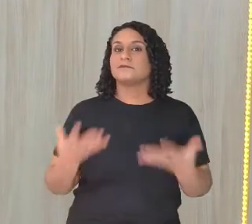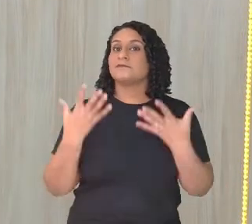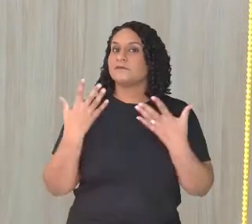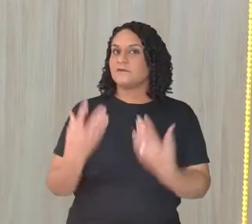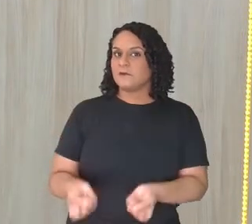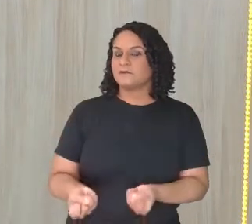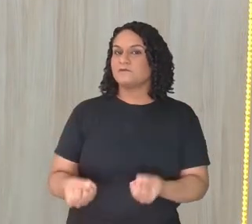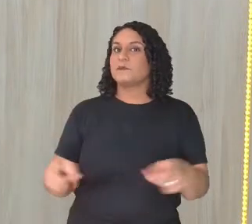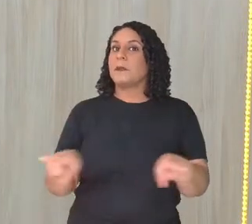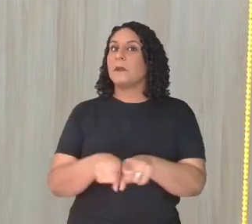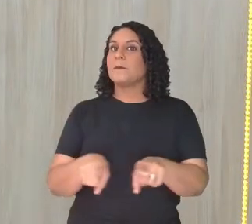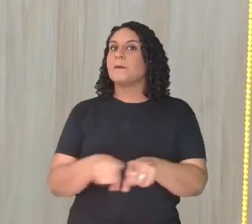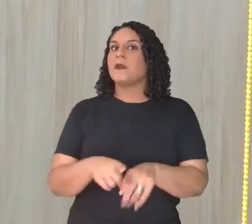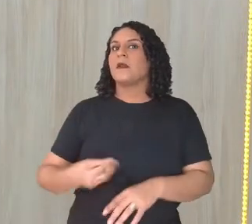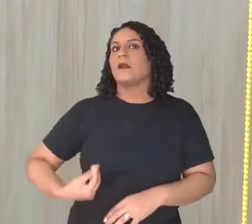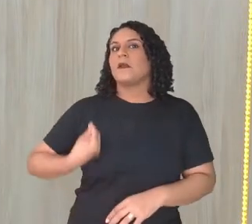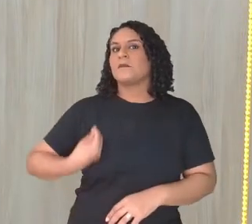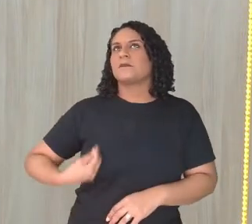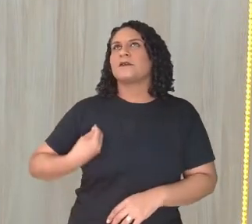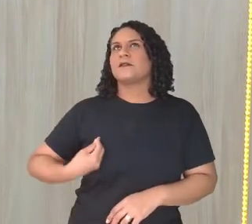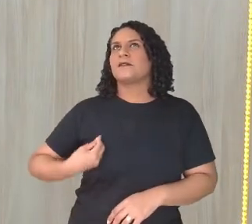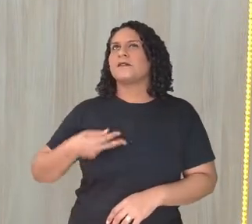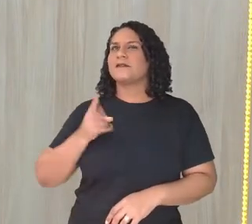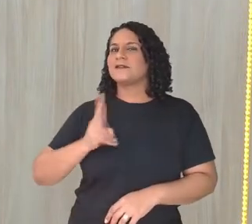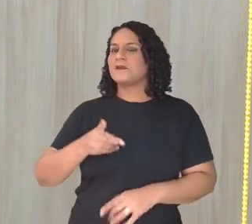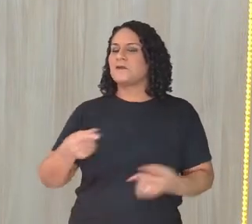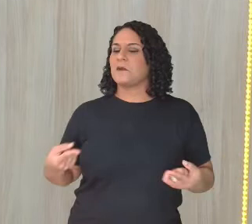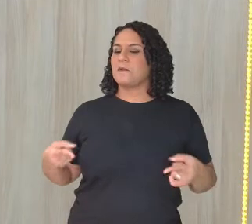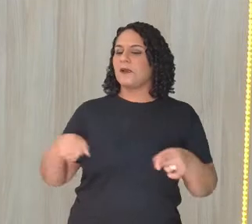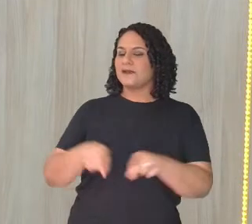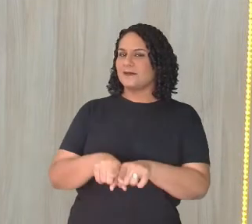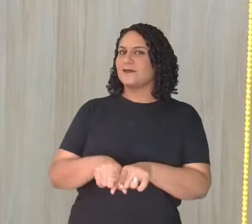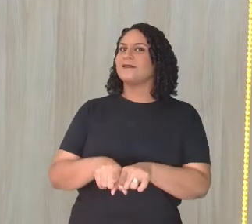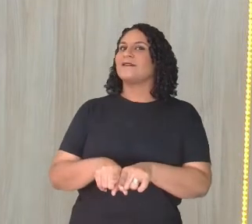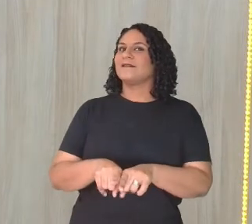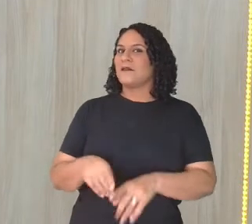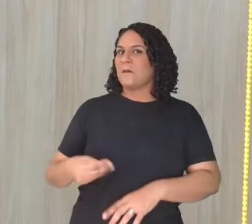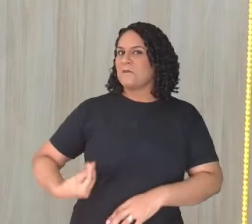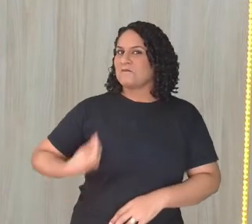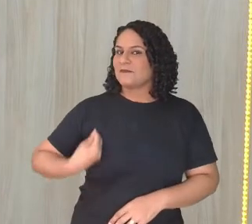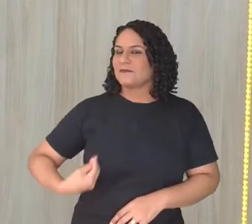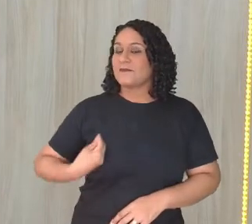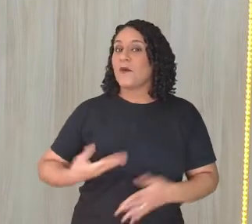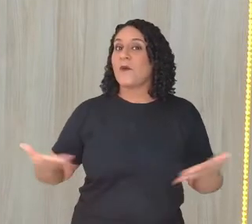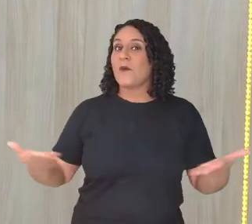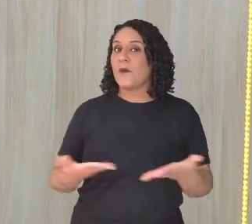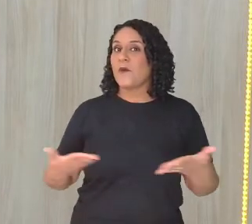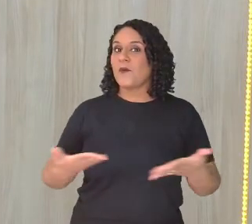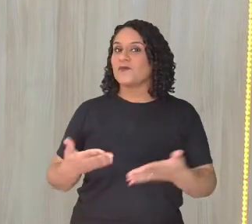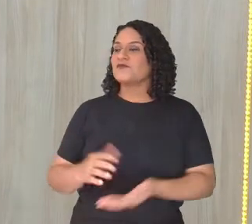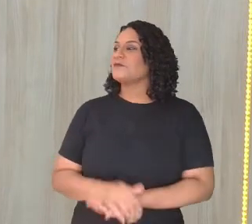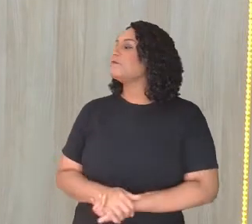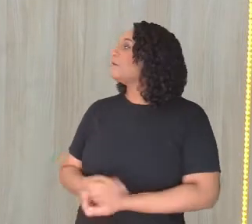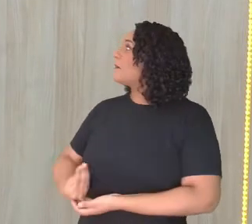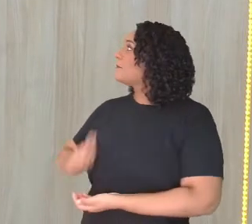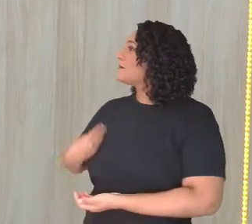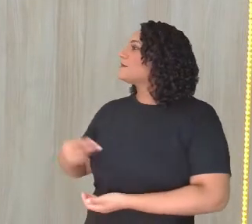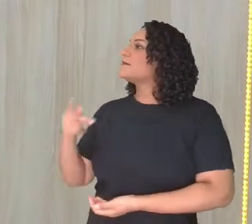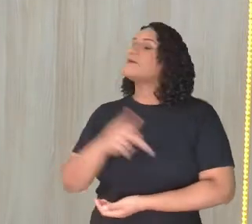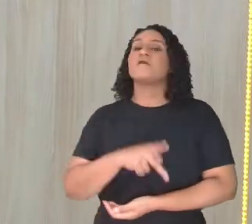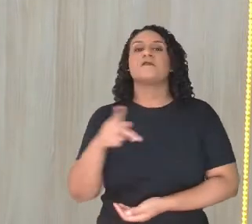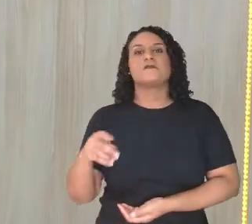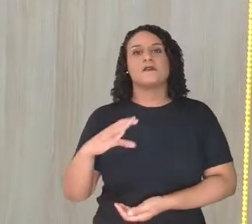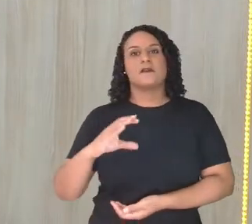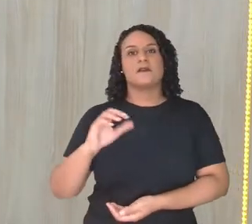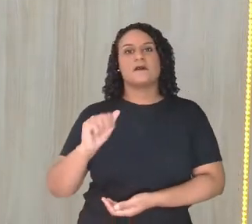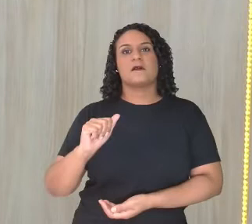lá. Também sempre tem uma parceira aqui comigo, não é? E hoje estou com ela, a maravilhosa professora